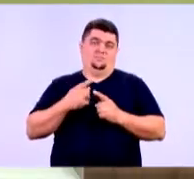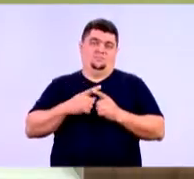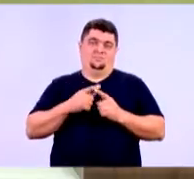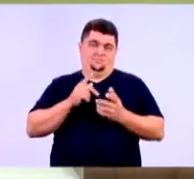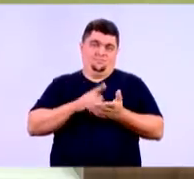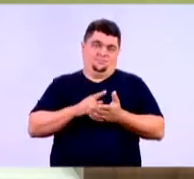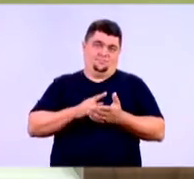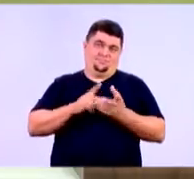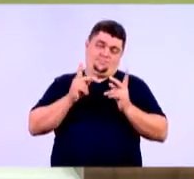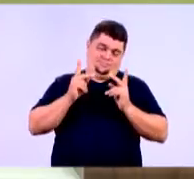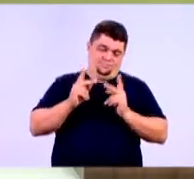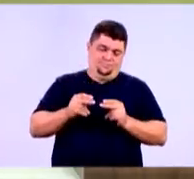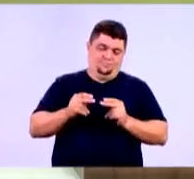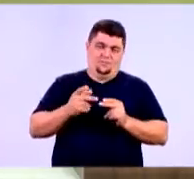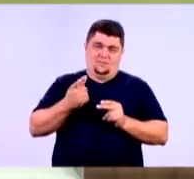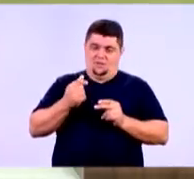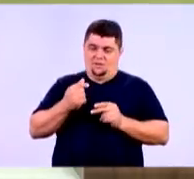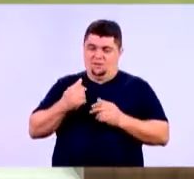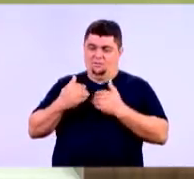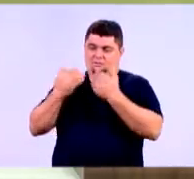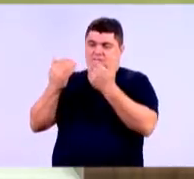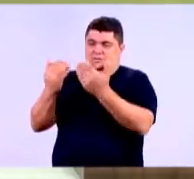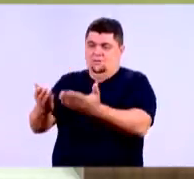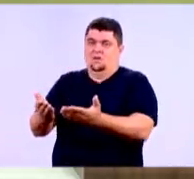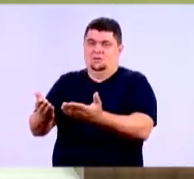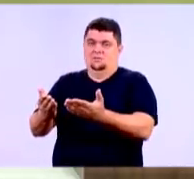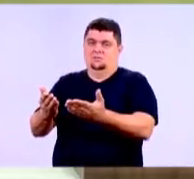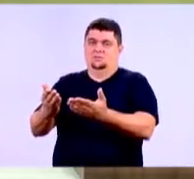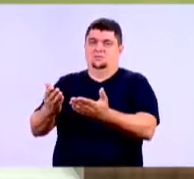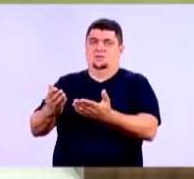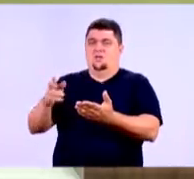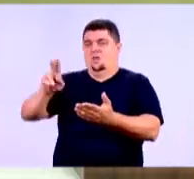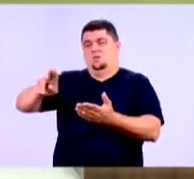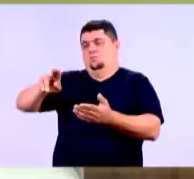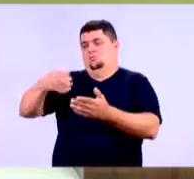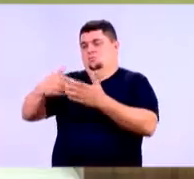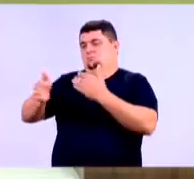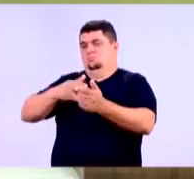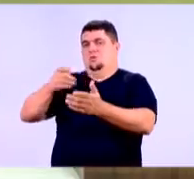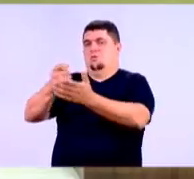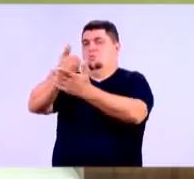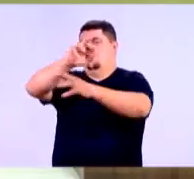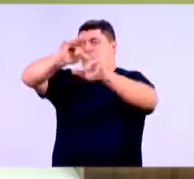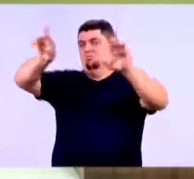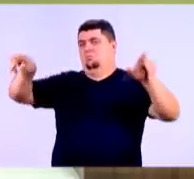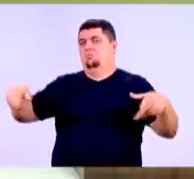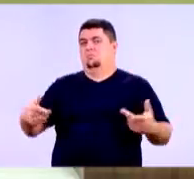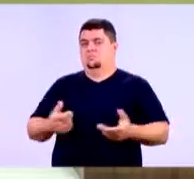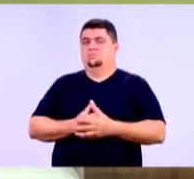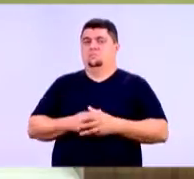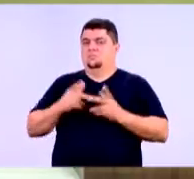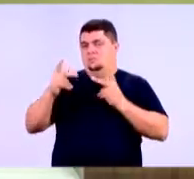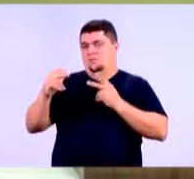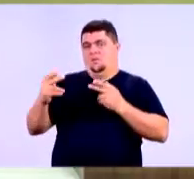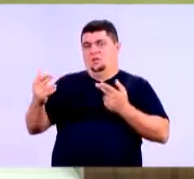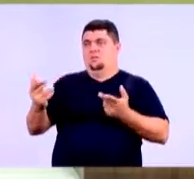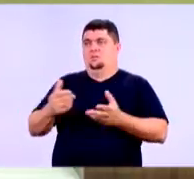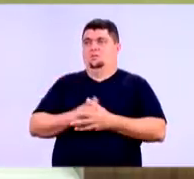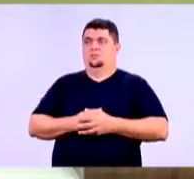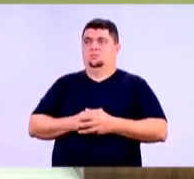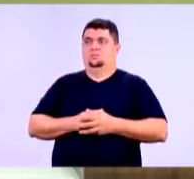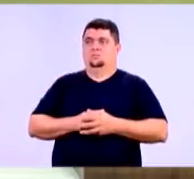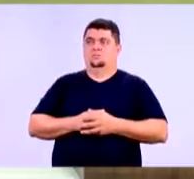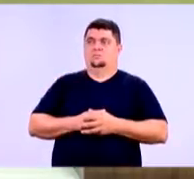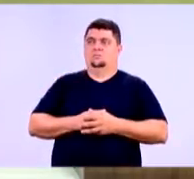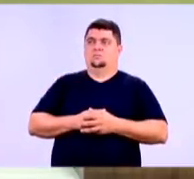você desse o dinheiro para essa pessoa e essa pessoa utilizasse o dinheiro para comprar esse produto, né? Conforme nós olhamos